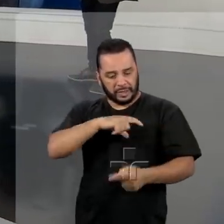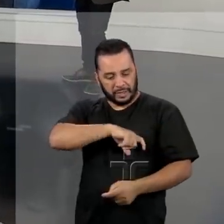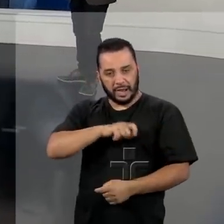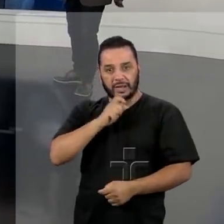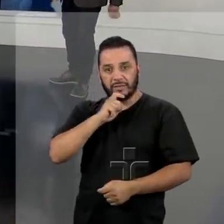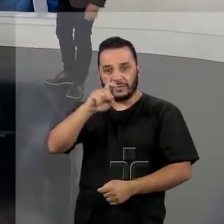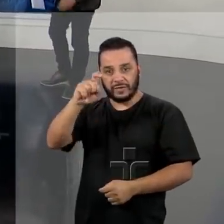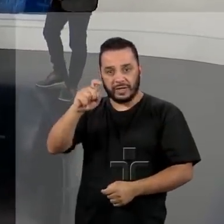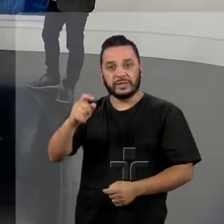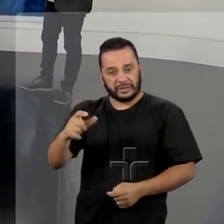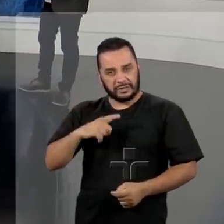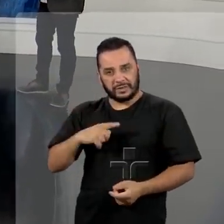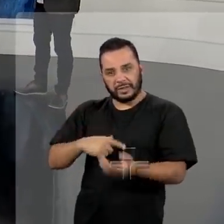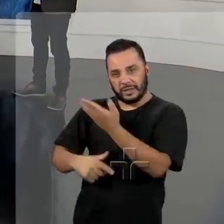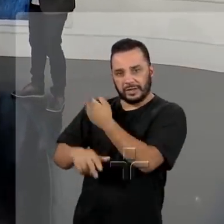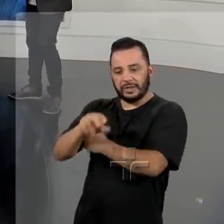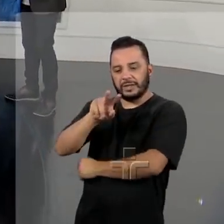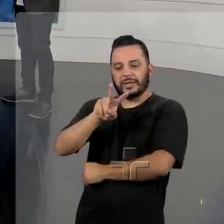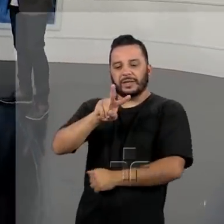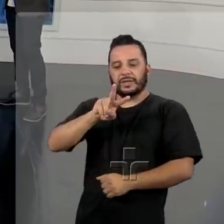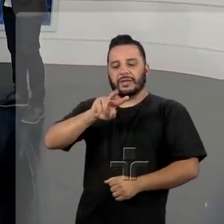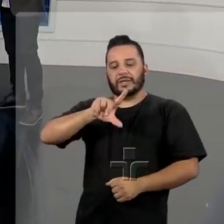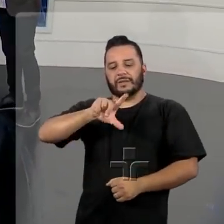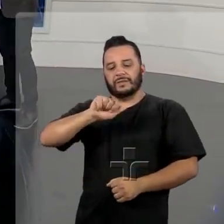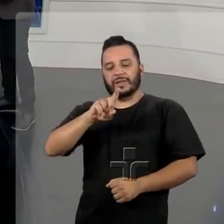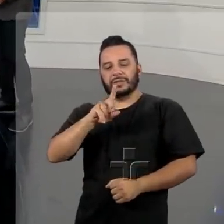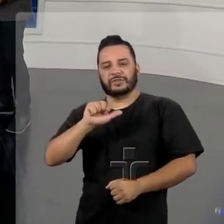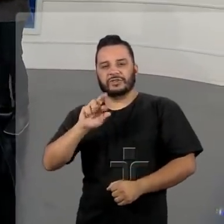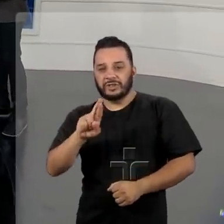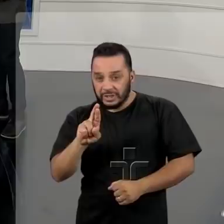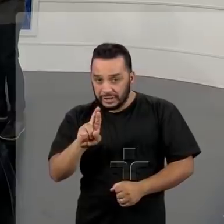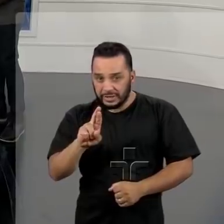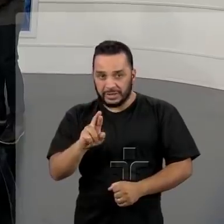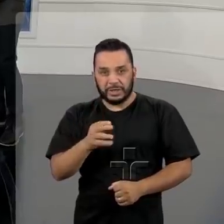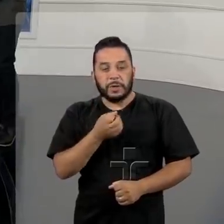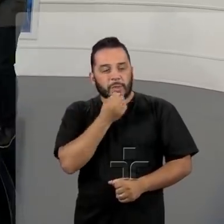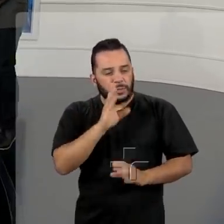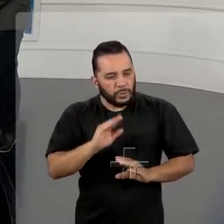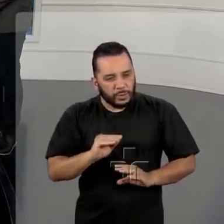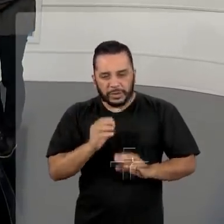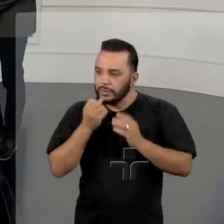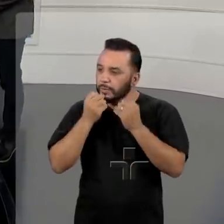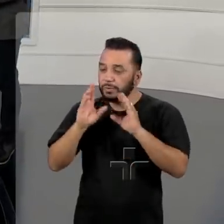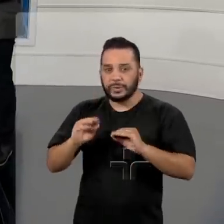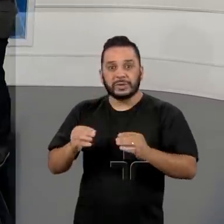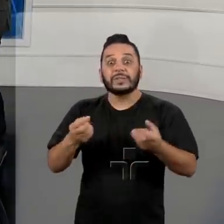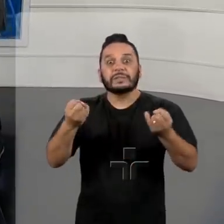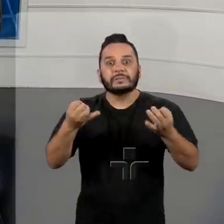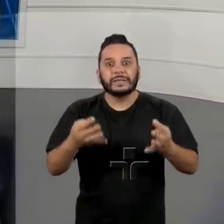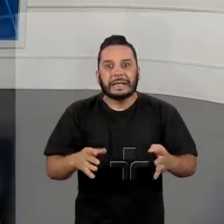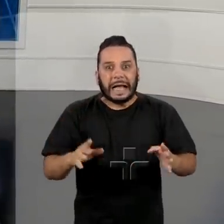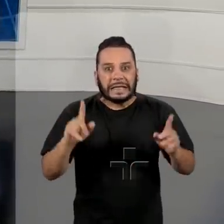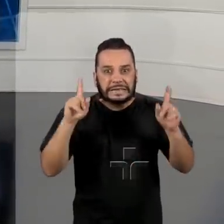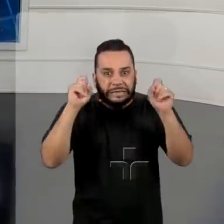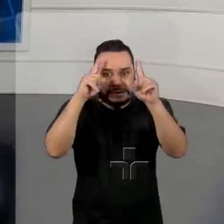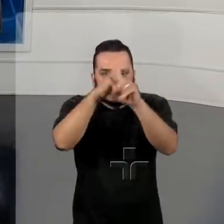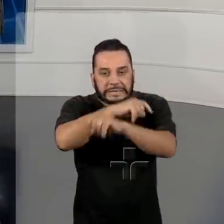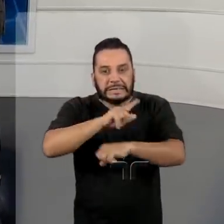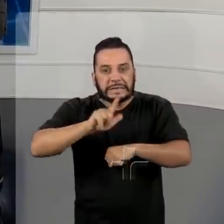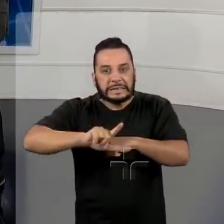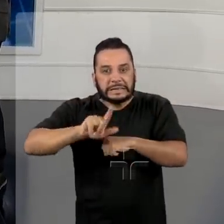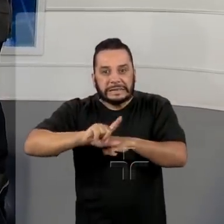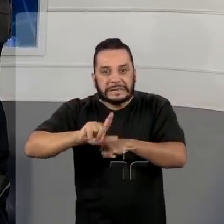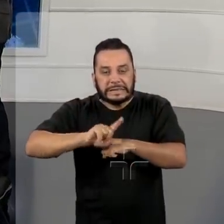o apresentador do programa, Vladir Lemos. Boa noite, Joyce. Boa noite a vocês Boa noite, todos. Vladir. Você vai me falar dos momentos difíceis da Libertadores,